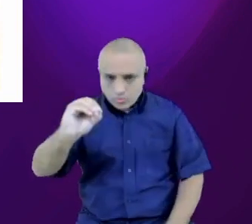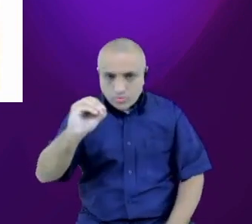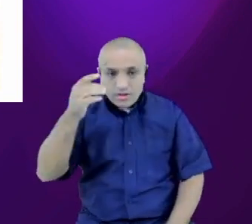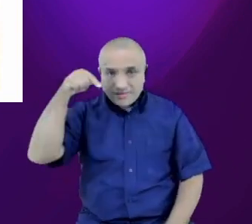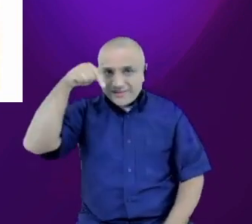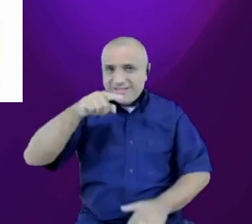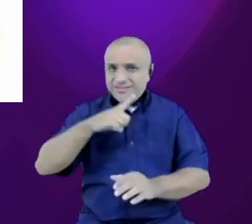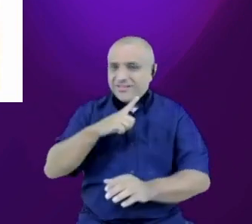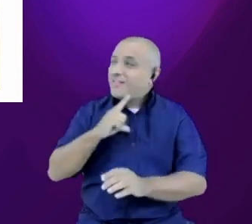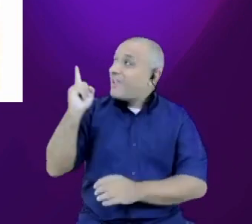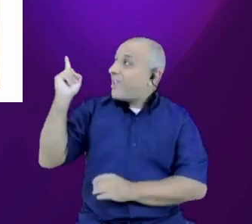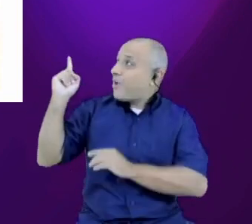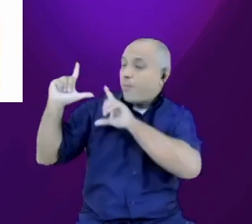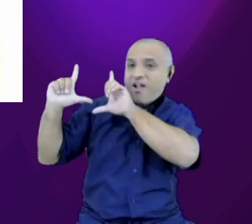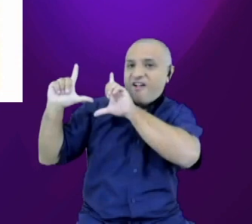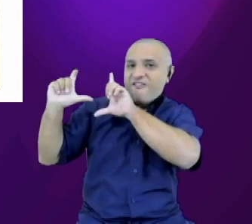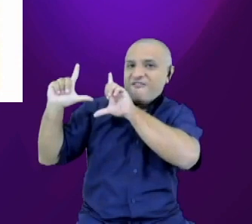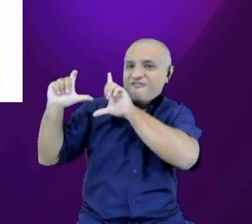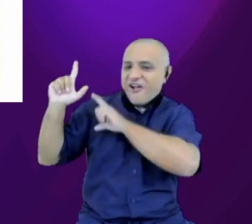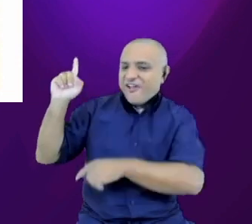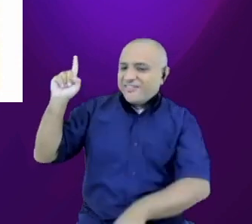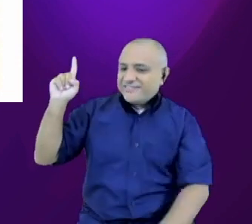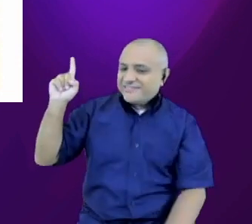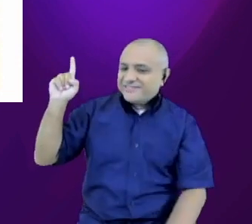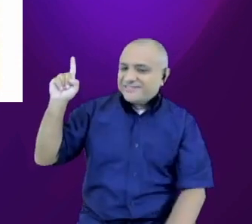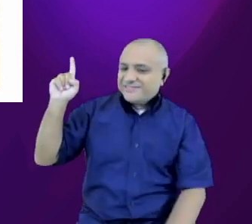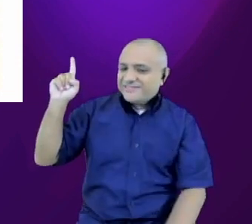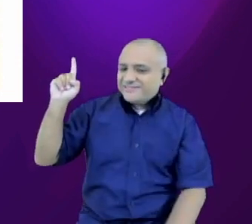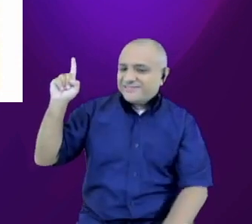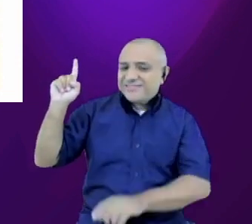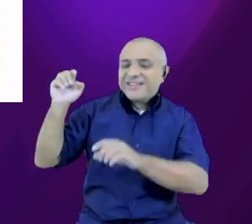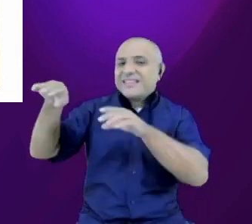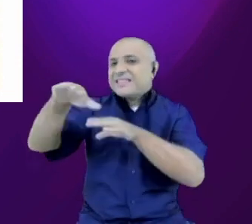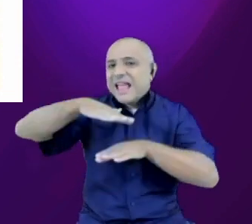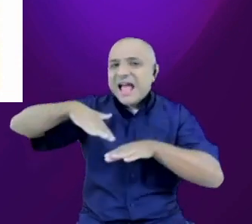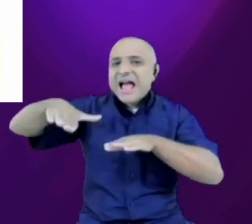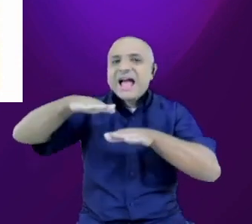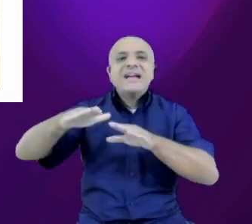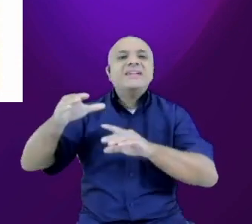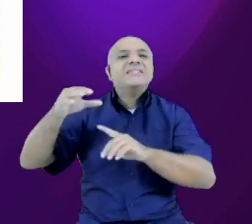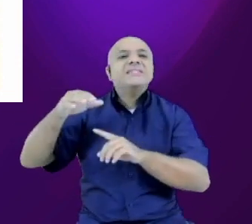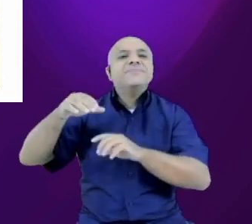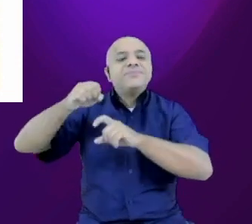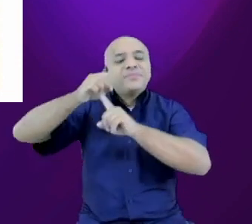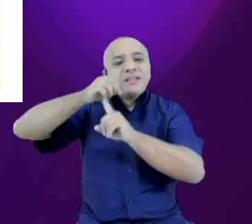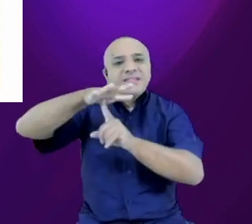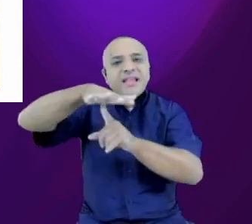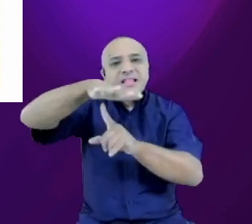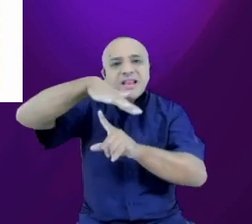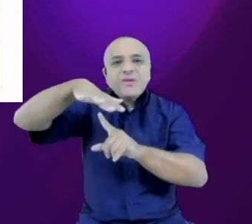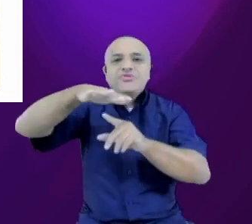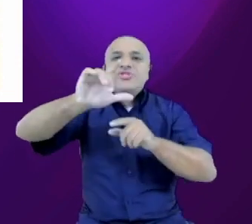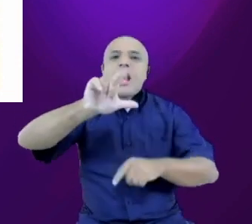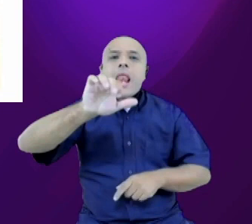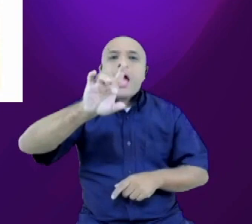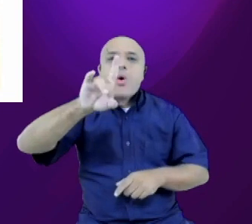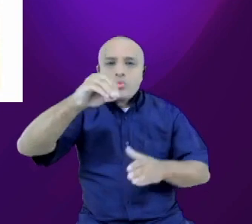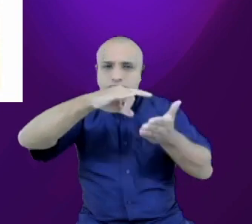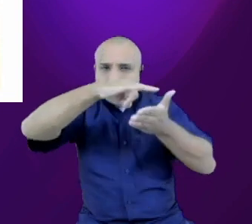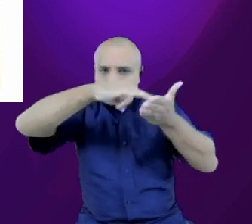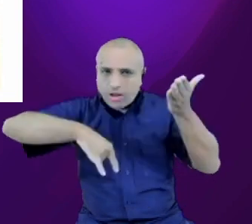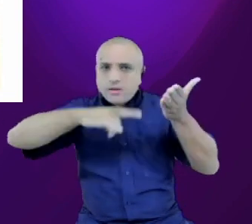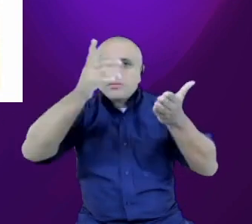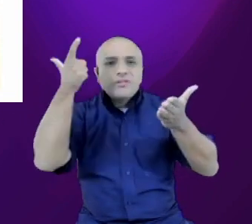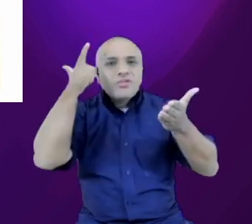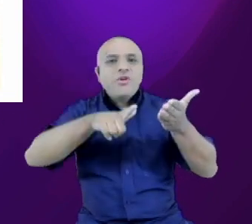aqui na nossa mesa de controle da Central de Laudos. Tá? E com essa centralização, a gente consegue